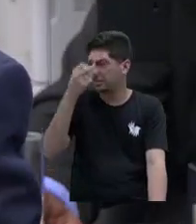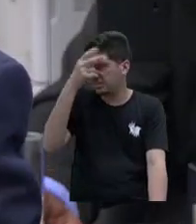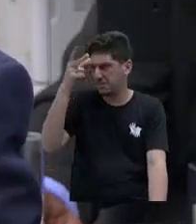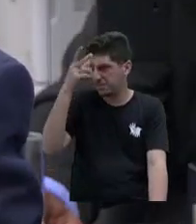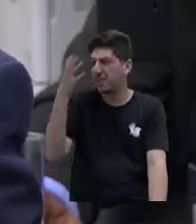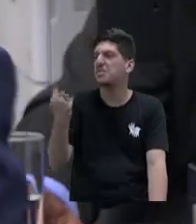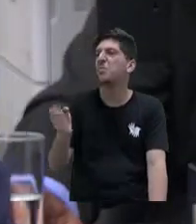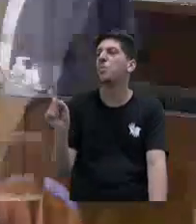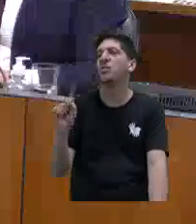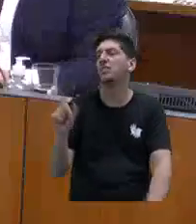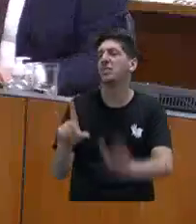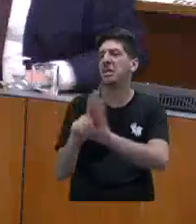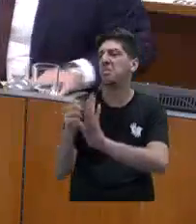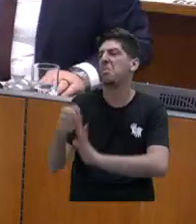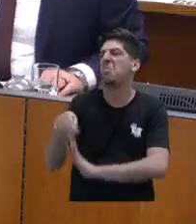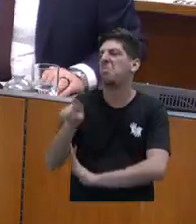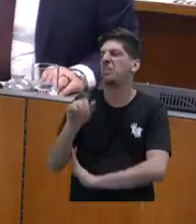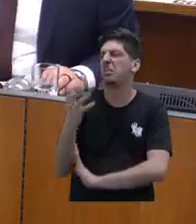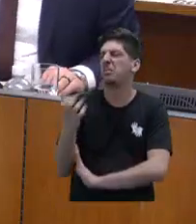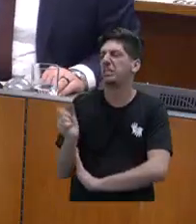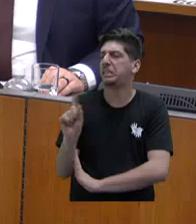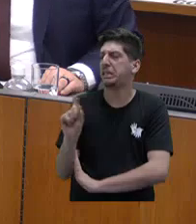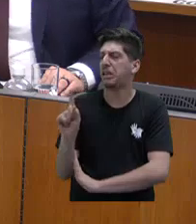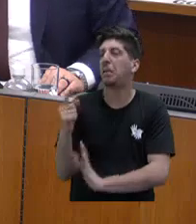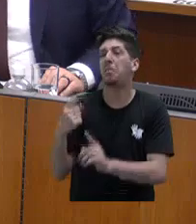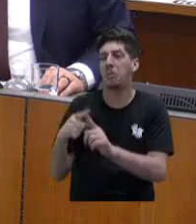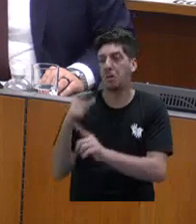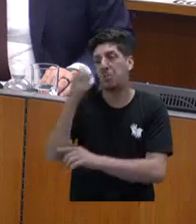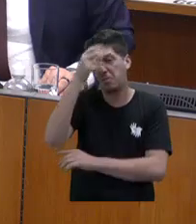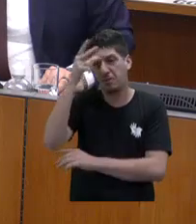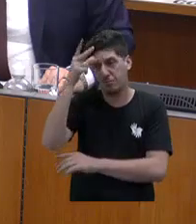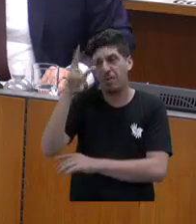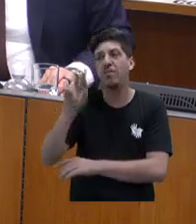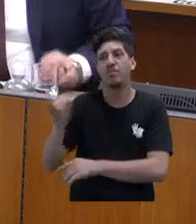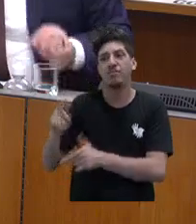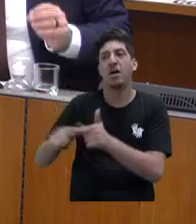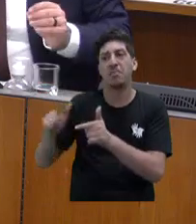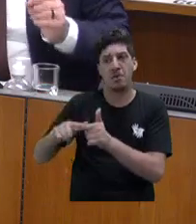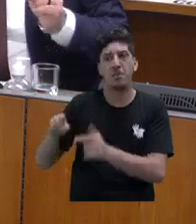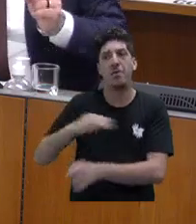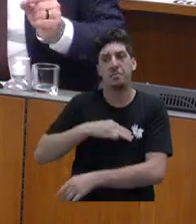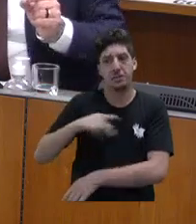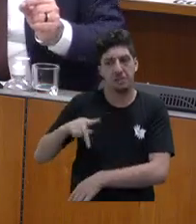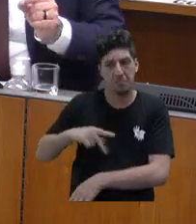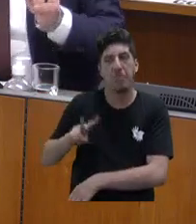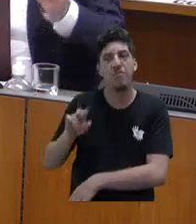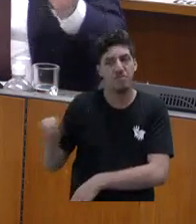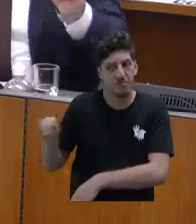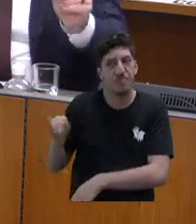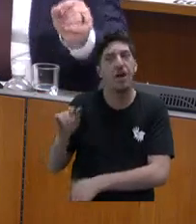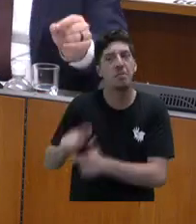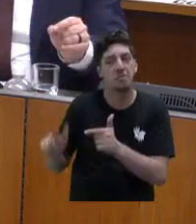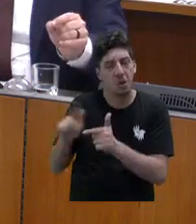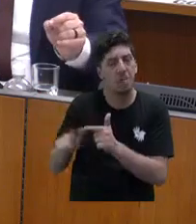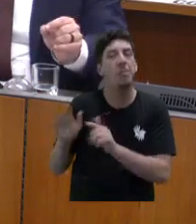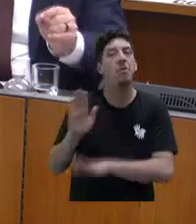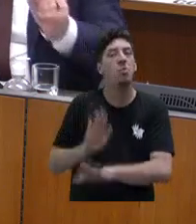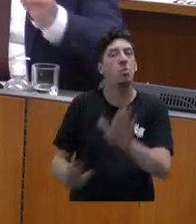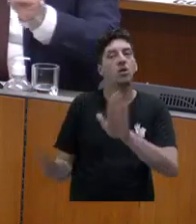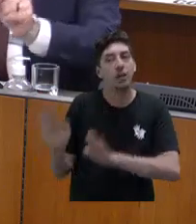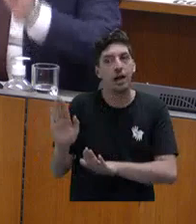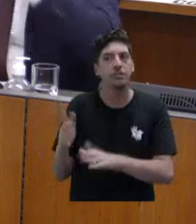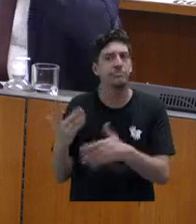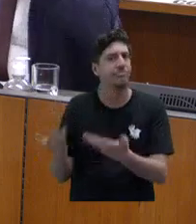Lei Paulo Gustavo, que vão ter problema depois com o Ministério Público. Então, a gente precisa, como Comissão de